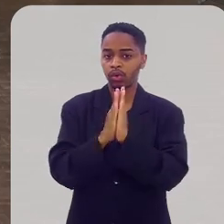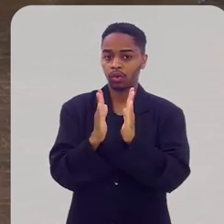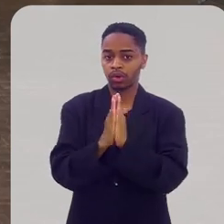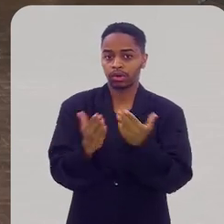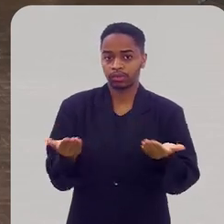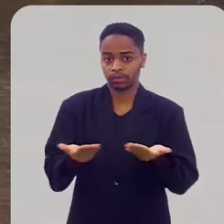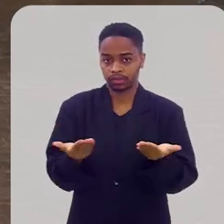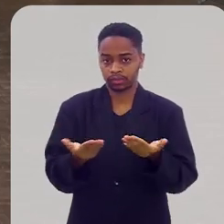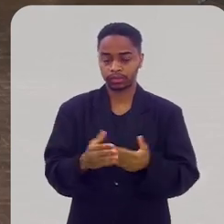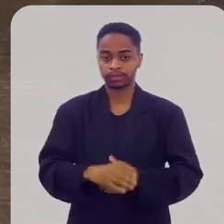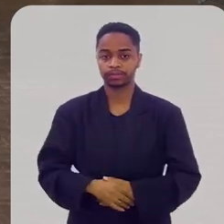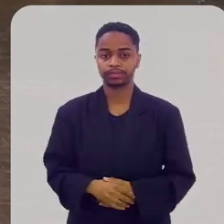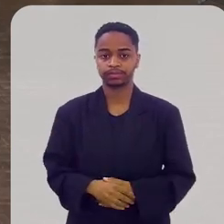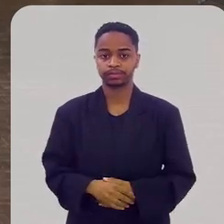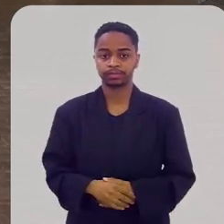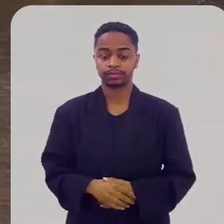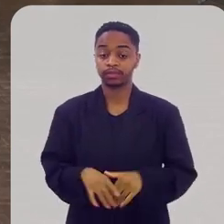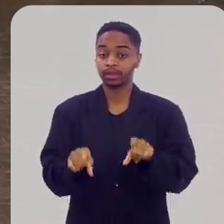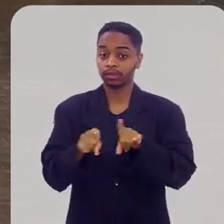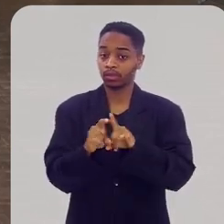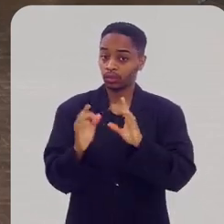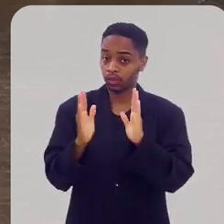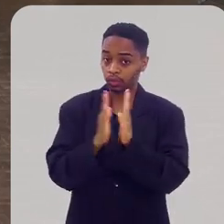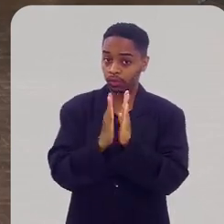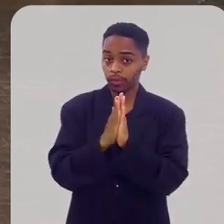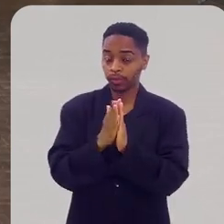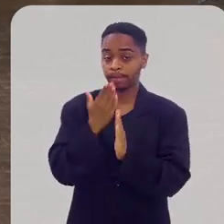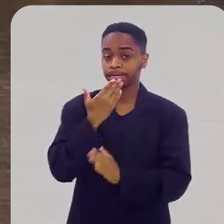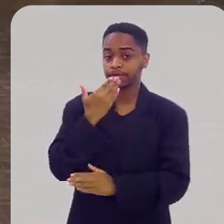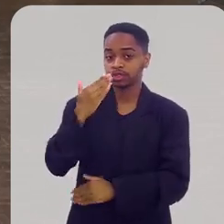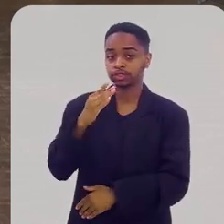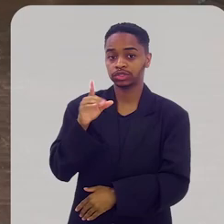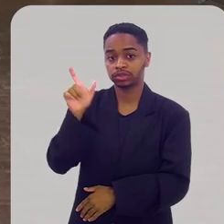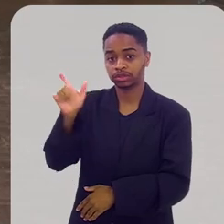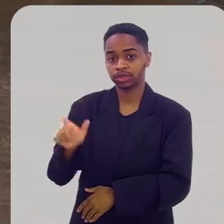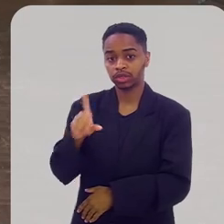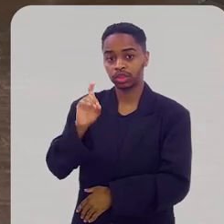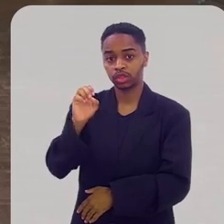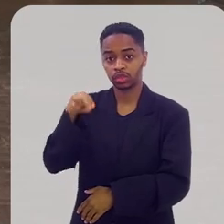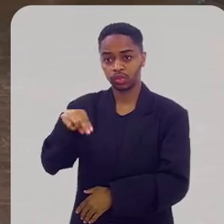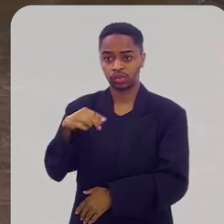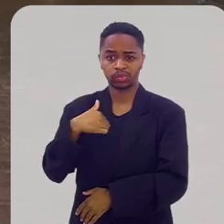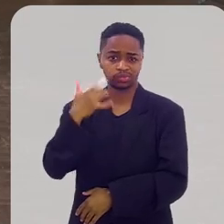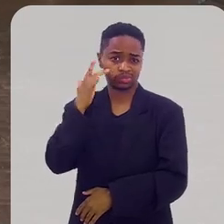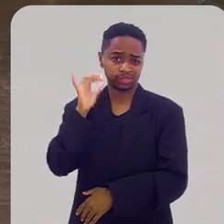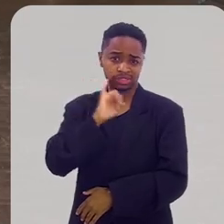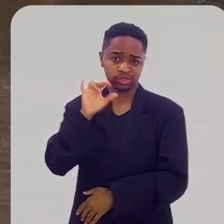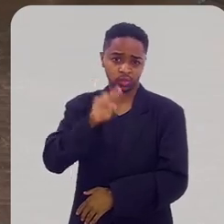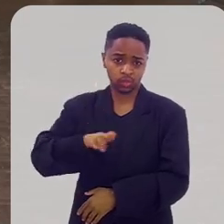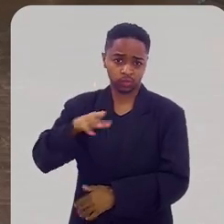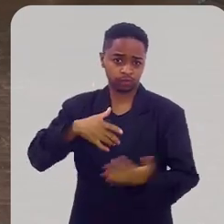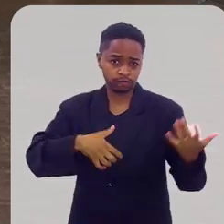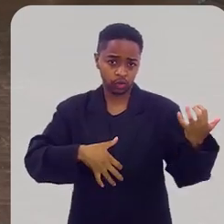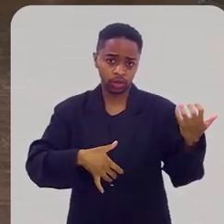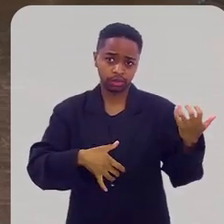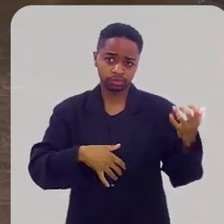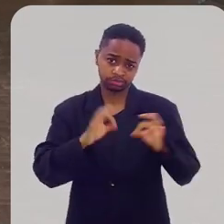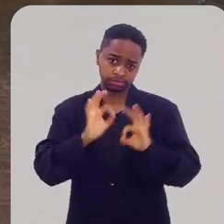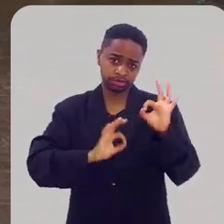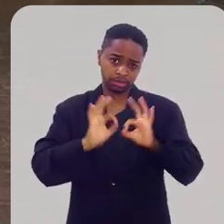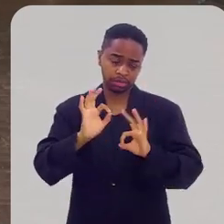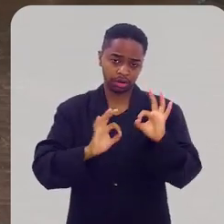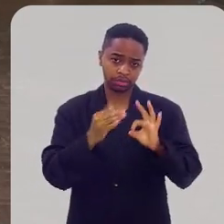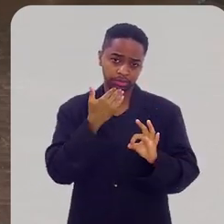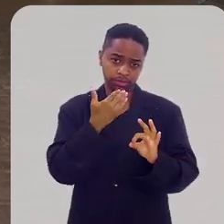oração aqui juntos. E nessa oração pediu o Jorge Dom para... não sei se você vai usar o seu violão, vai usar... Prepara o seu